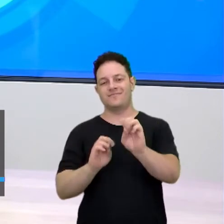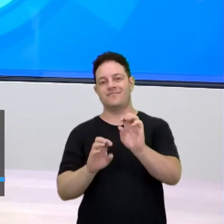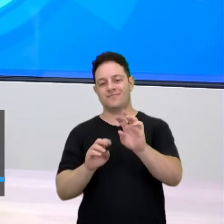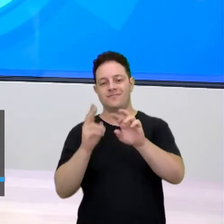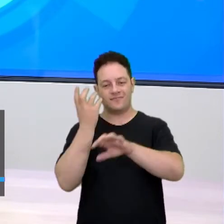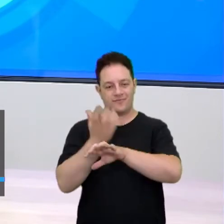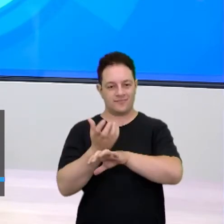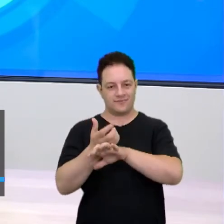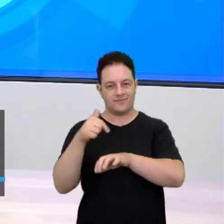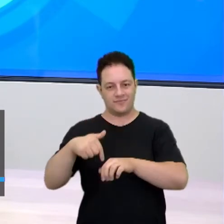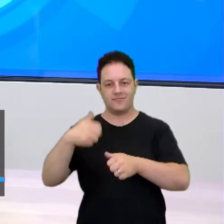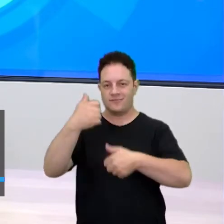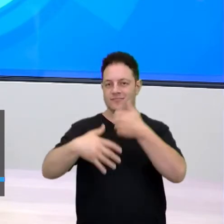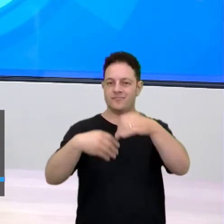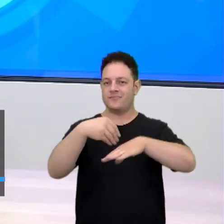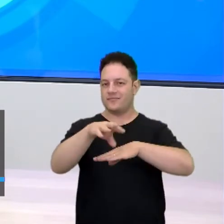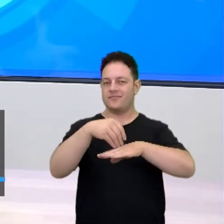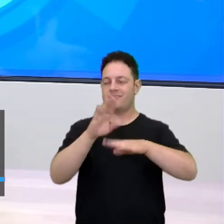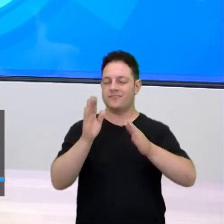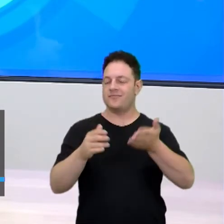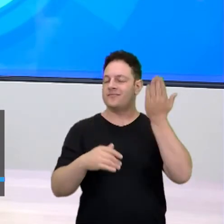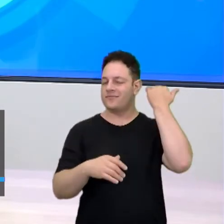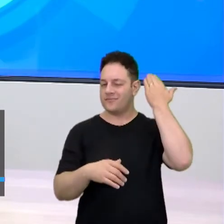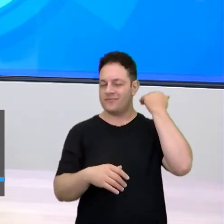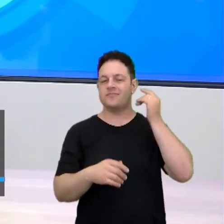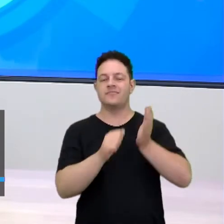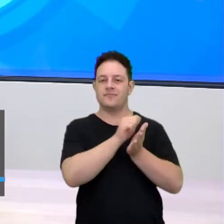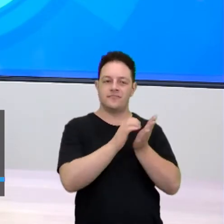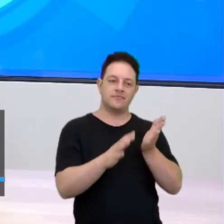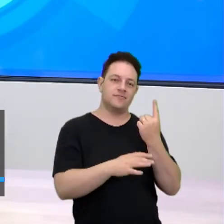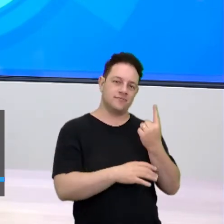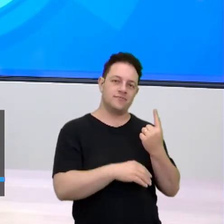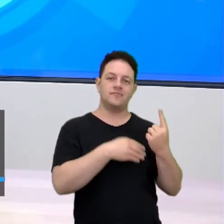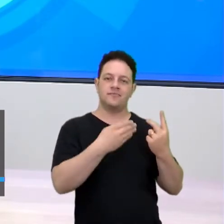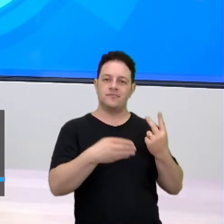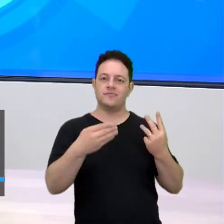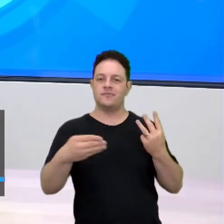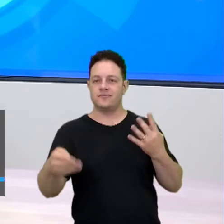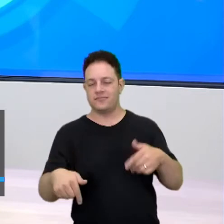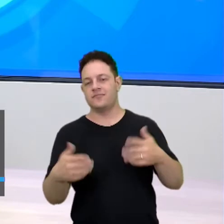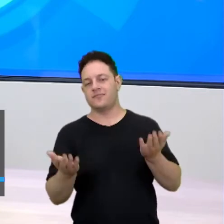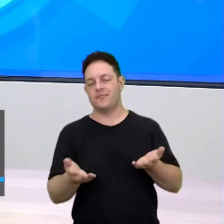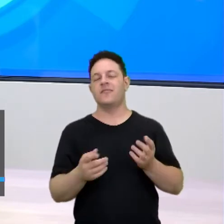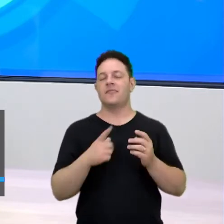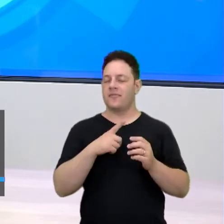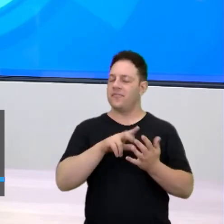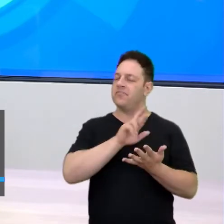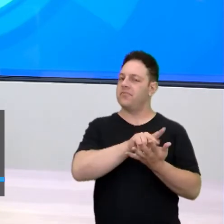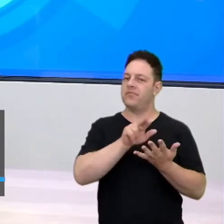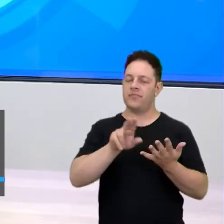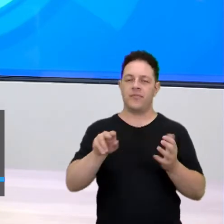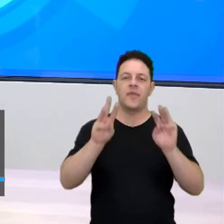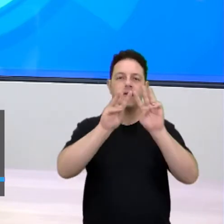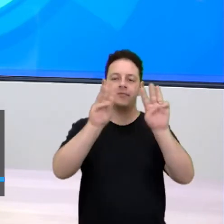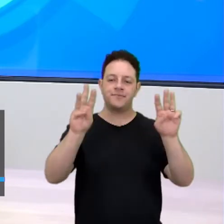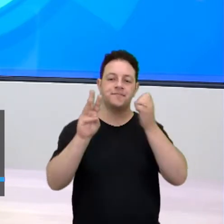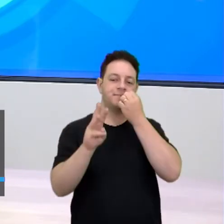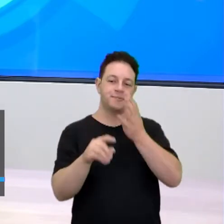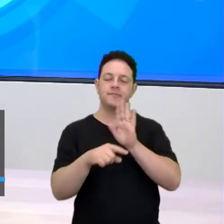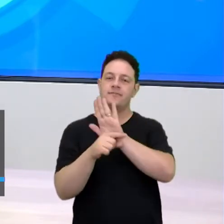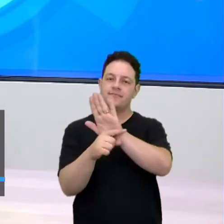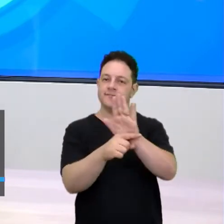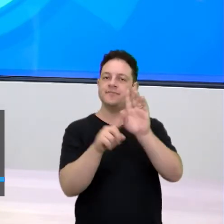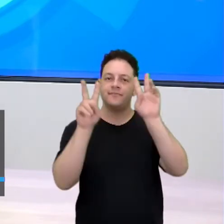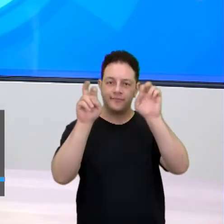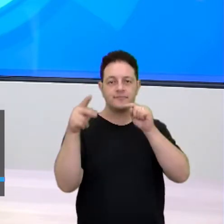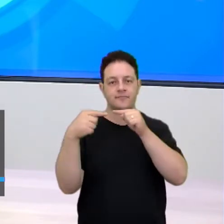componente curricular aí que vocês viram aí desde a atividade 1. A gente está trabalhando aí com diversos sites aí, principalmente do